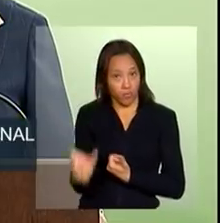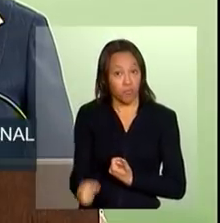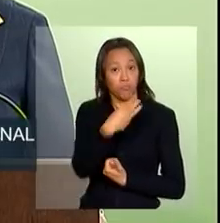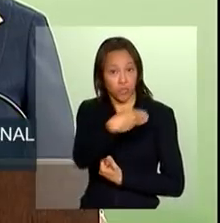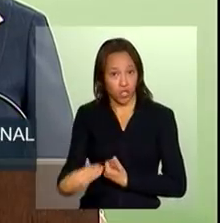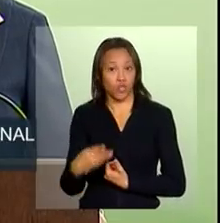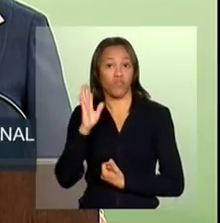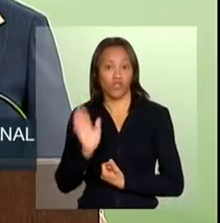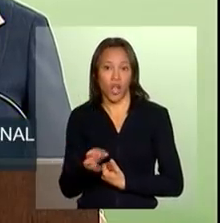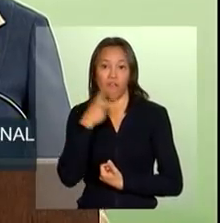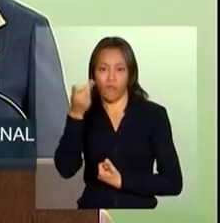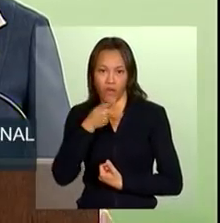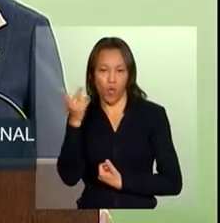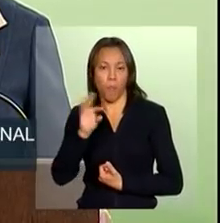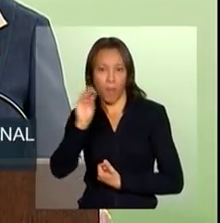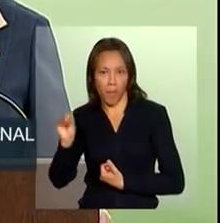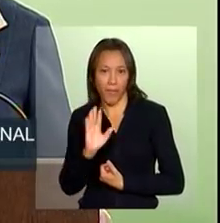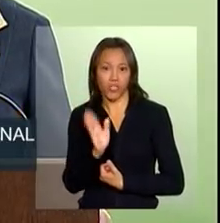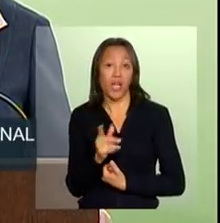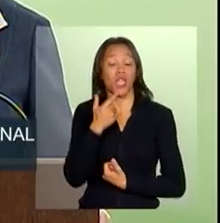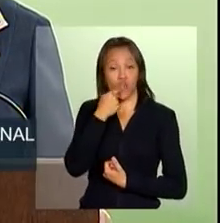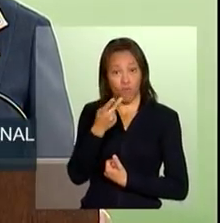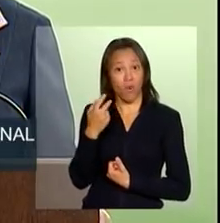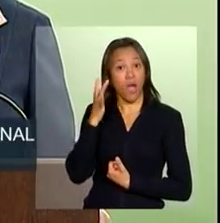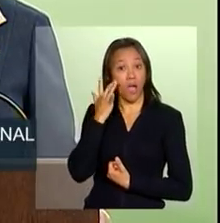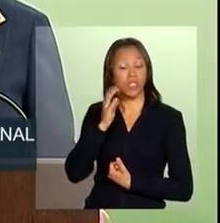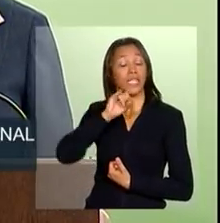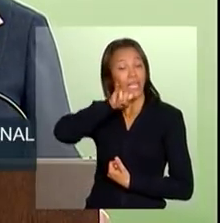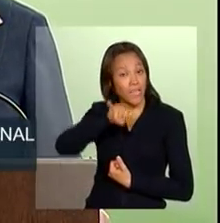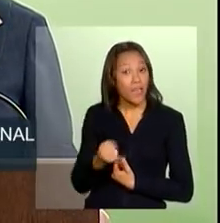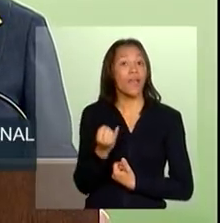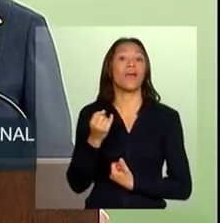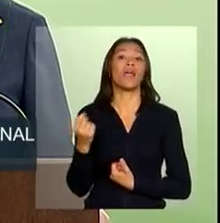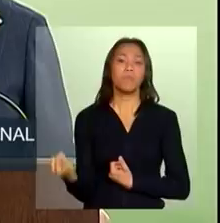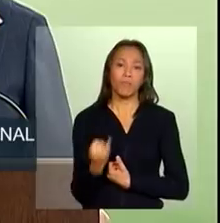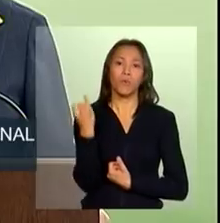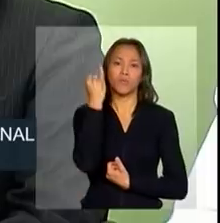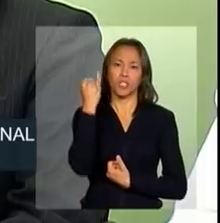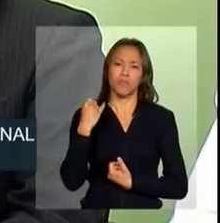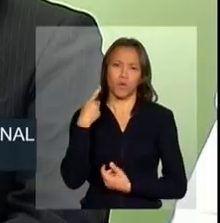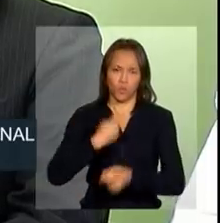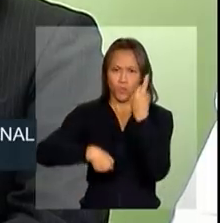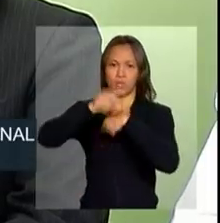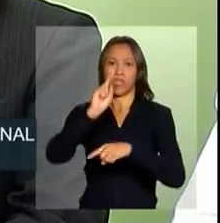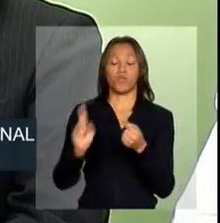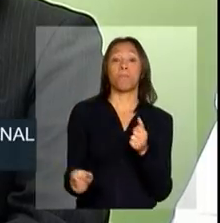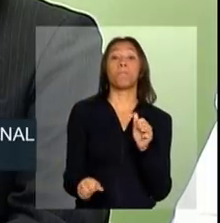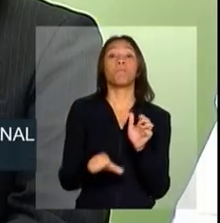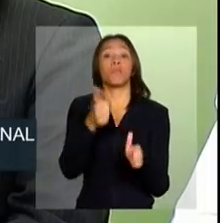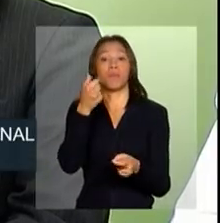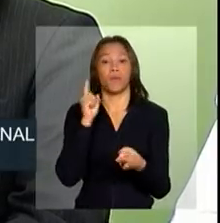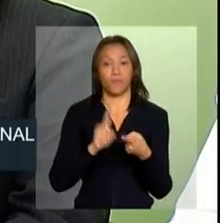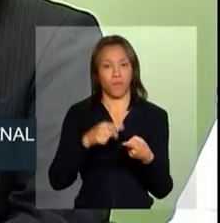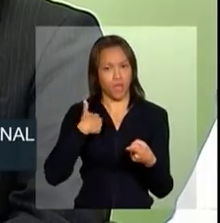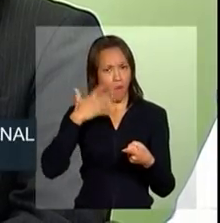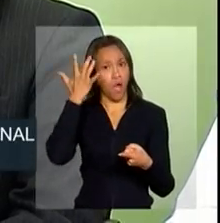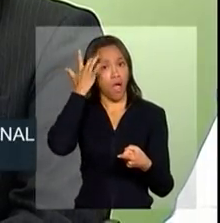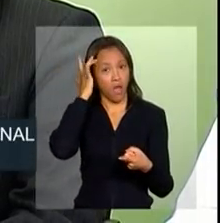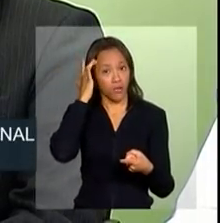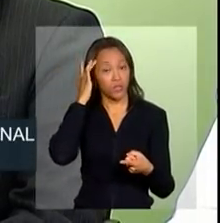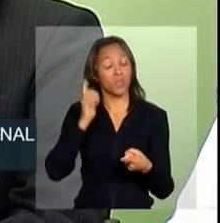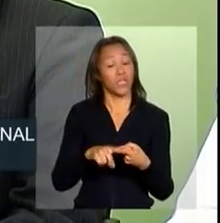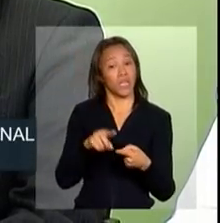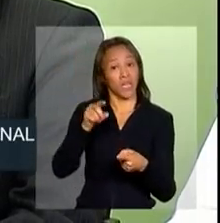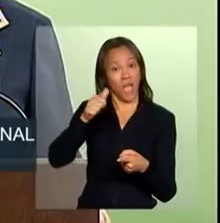considero absolutamente fundamental para o sucesso da iniciativa. Primeiro, eu acho que a